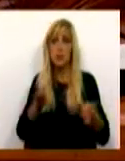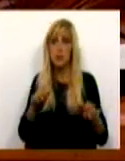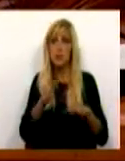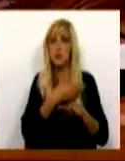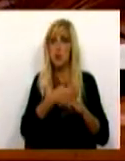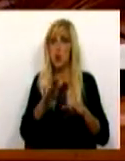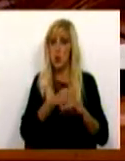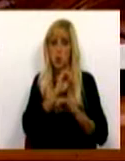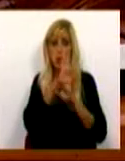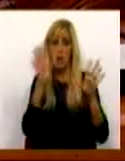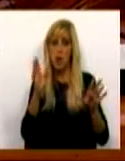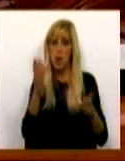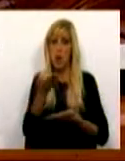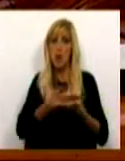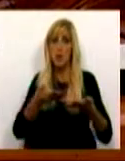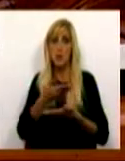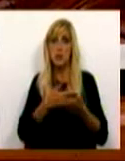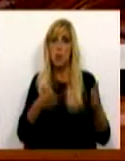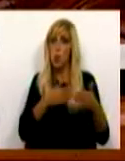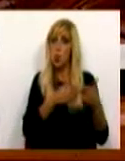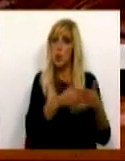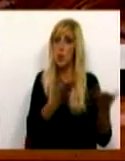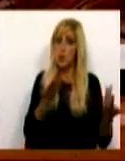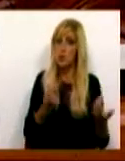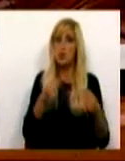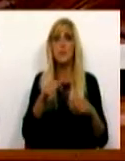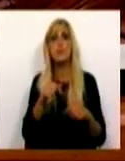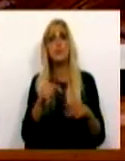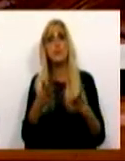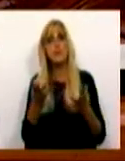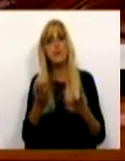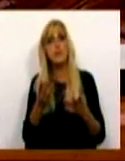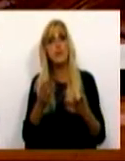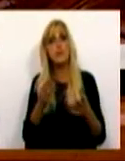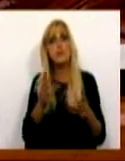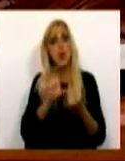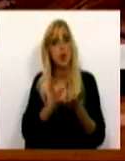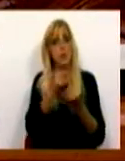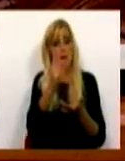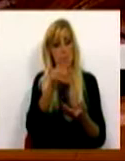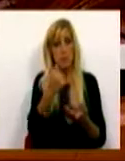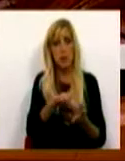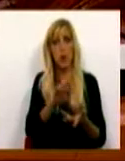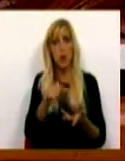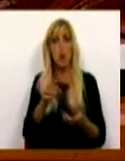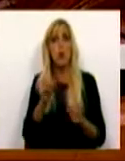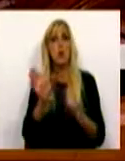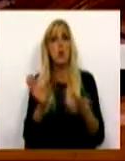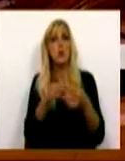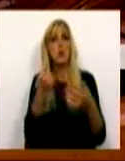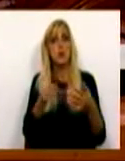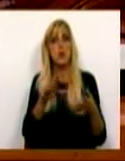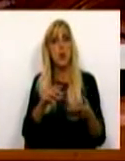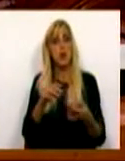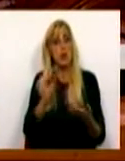nítida na relação com clientes entre a entidade financeira colocadora de títulos de dívida capital e os grupos que detêm ou são detidos por essa